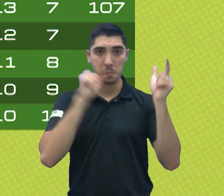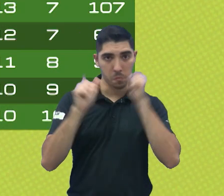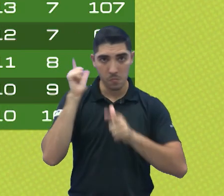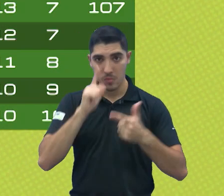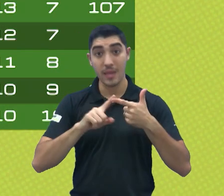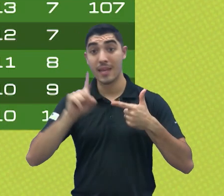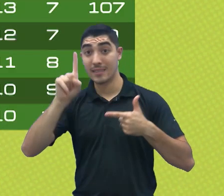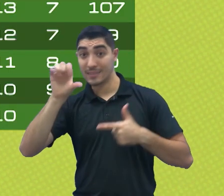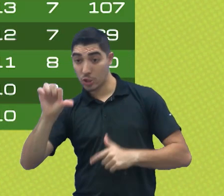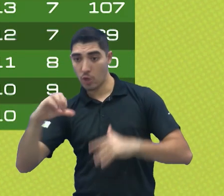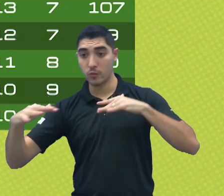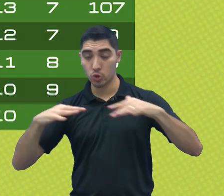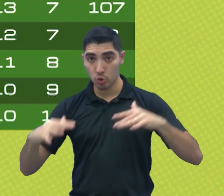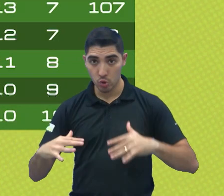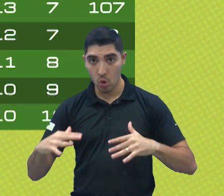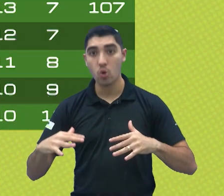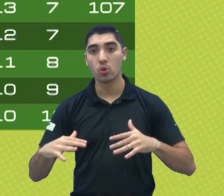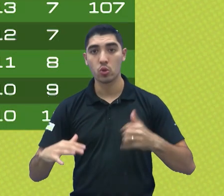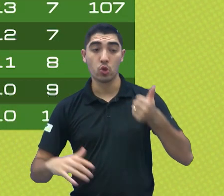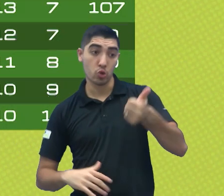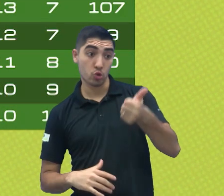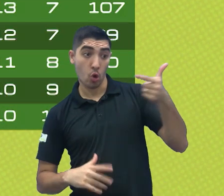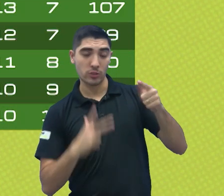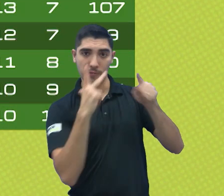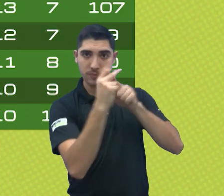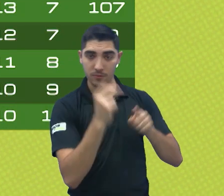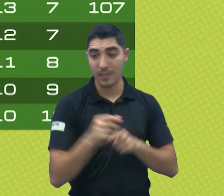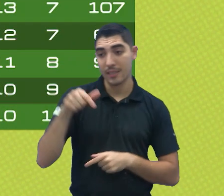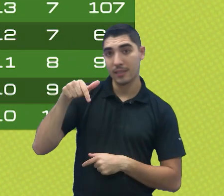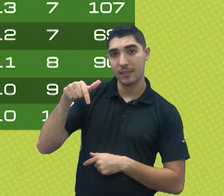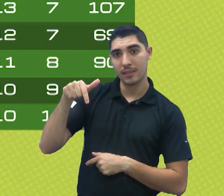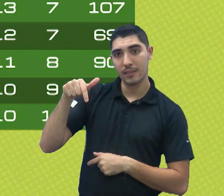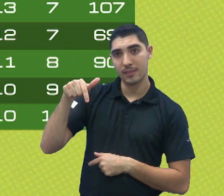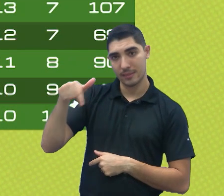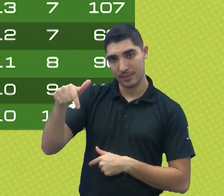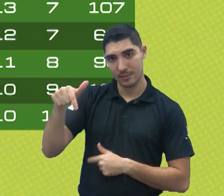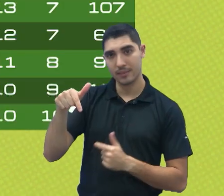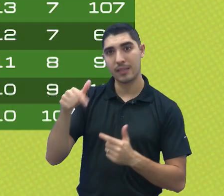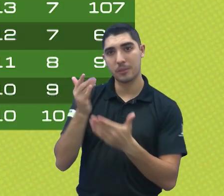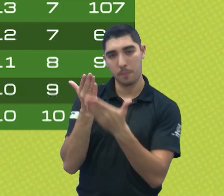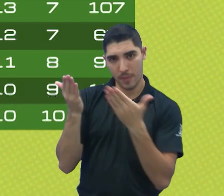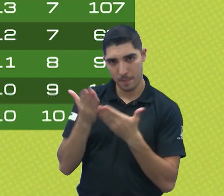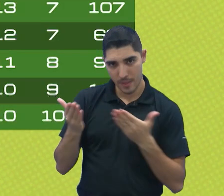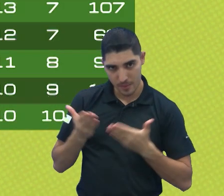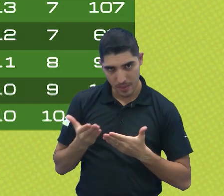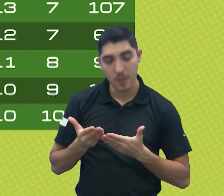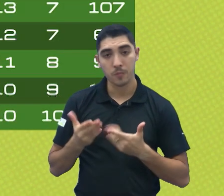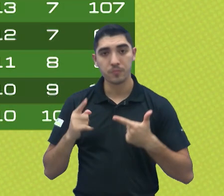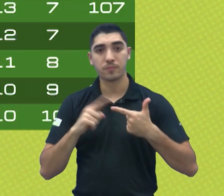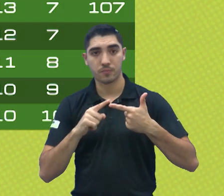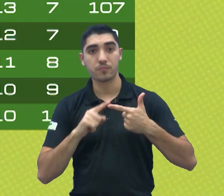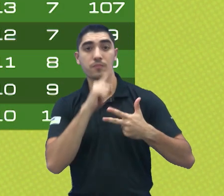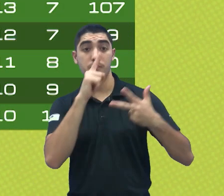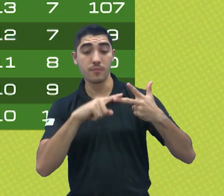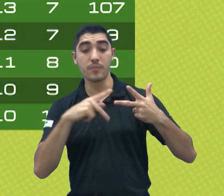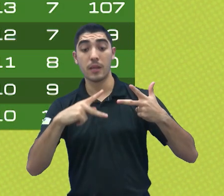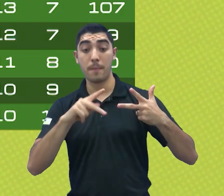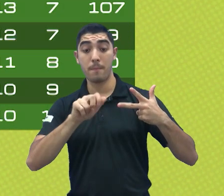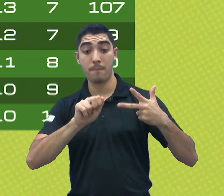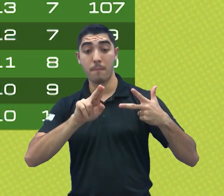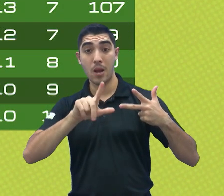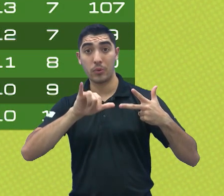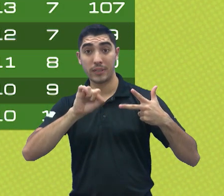jogos, 12 vitórias e 7 derrotas na competição, seguido pelo Paulistano, oitavo,